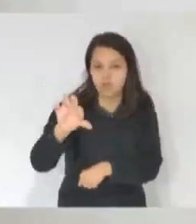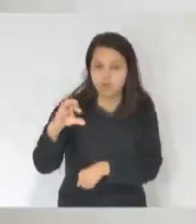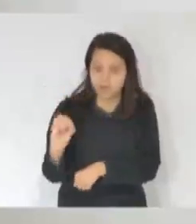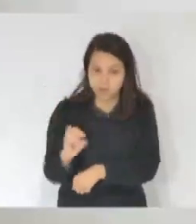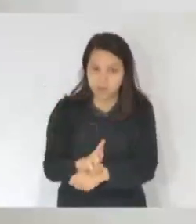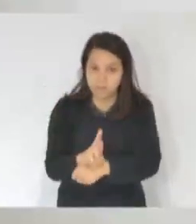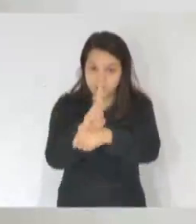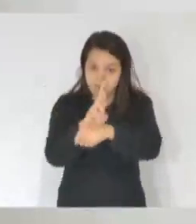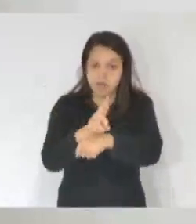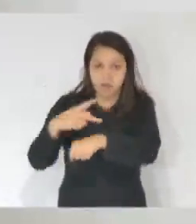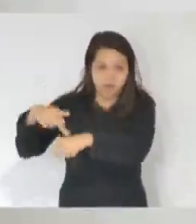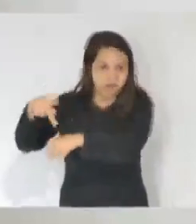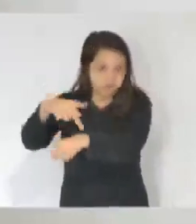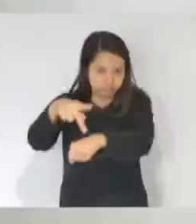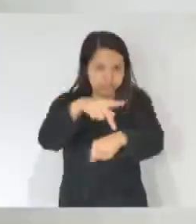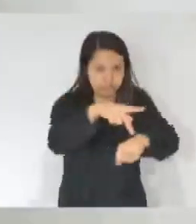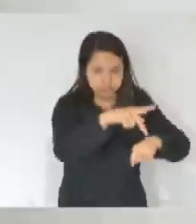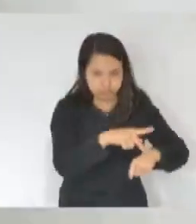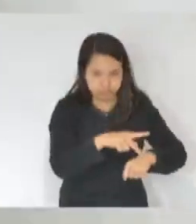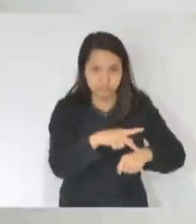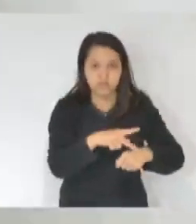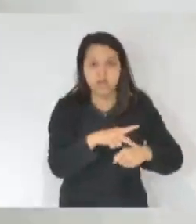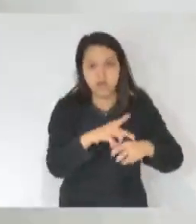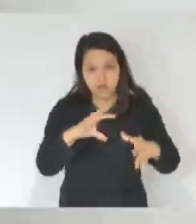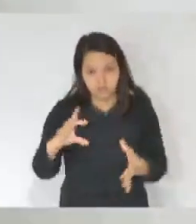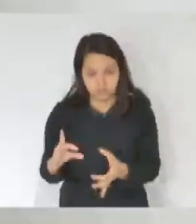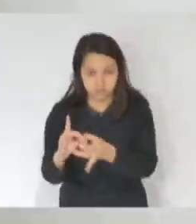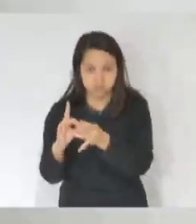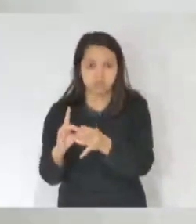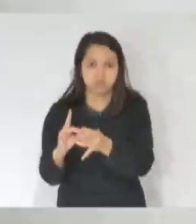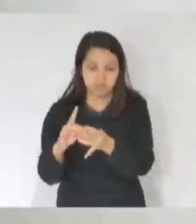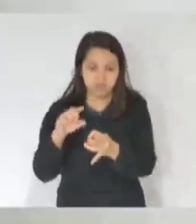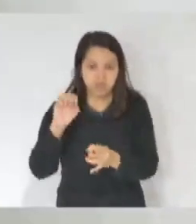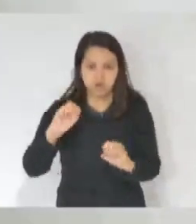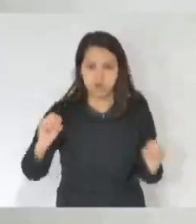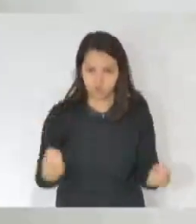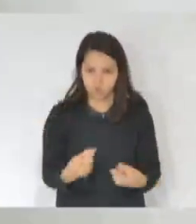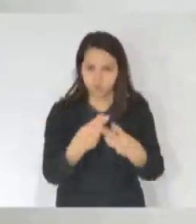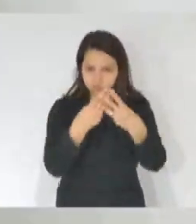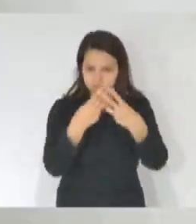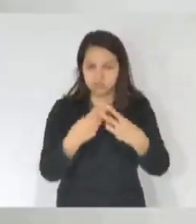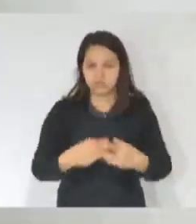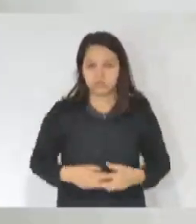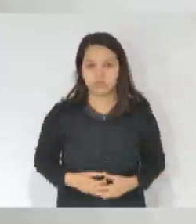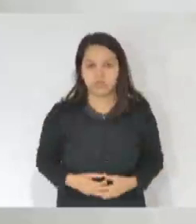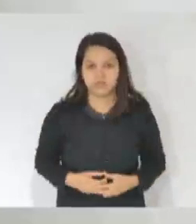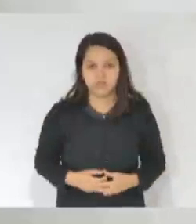países associados às Nações Unidas e definiu aí, então,